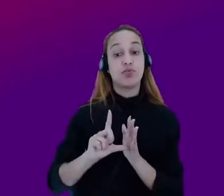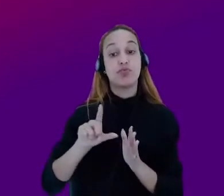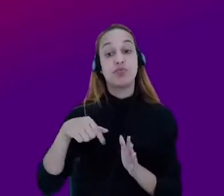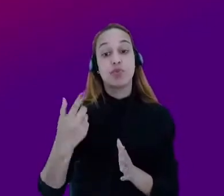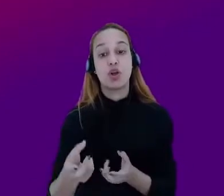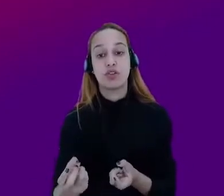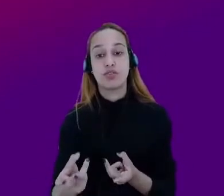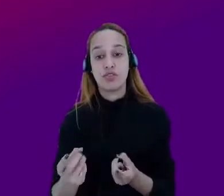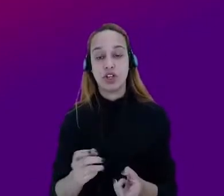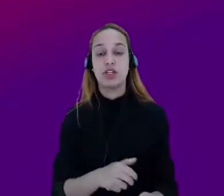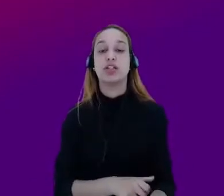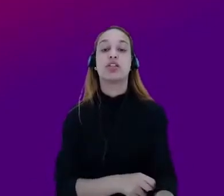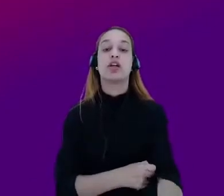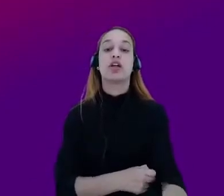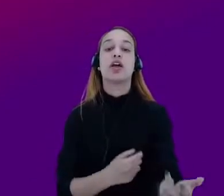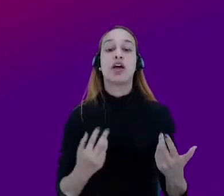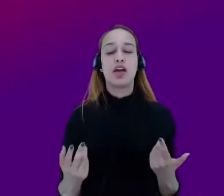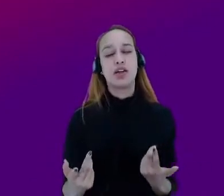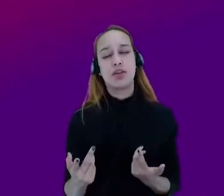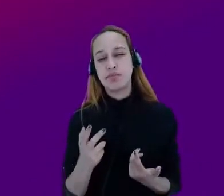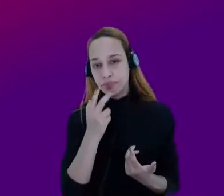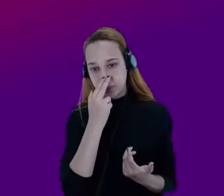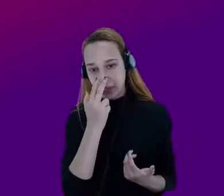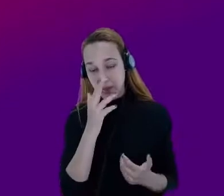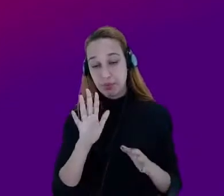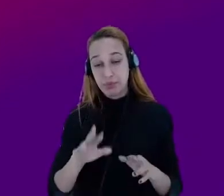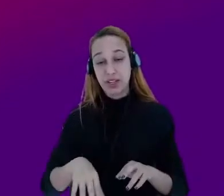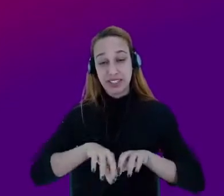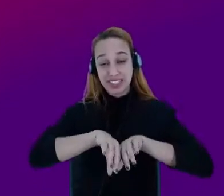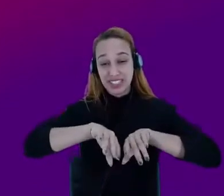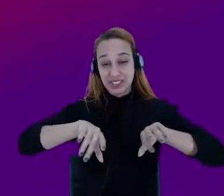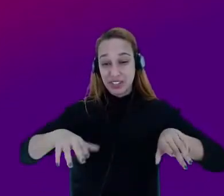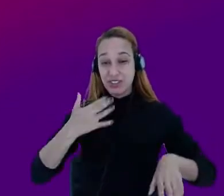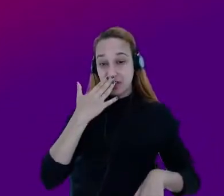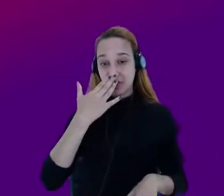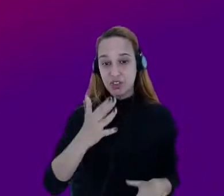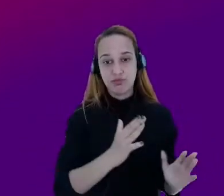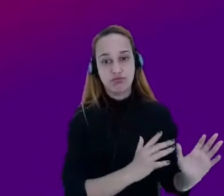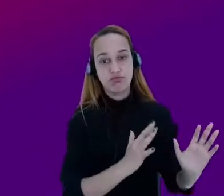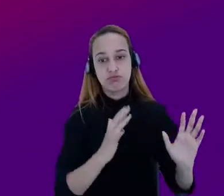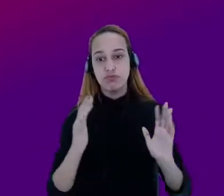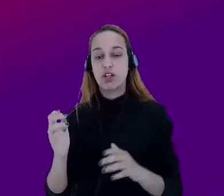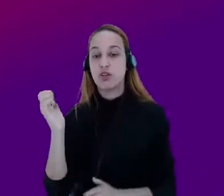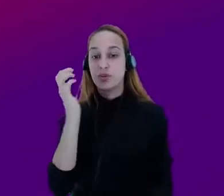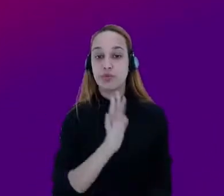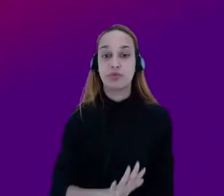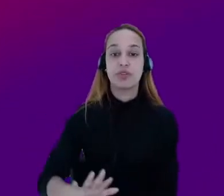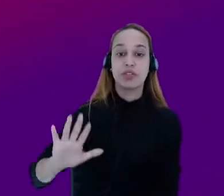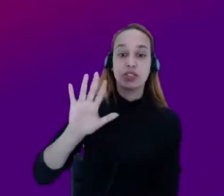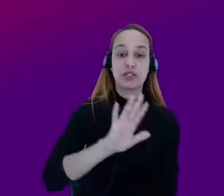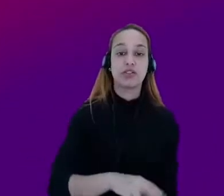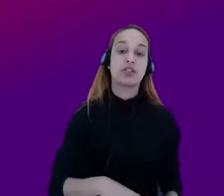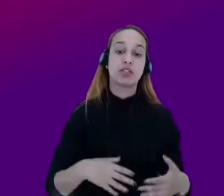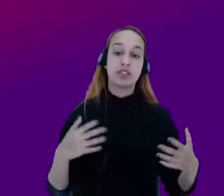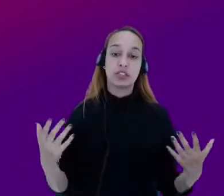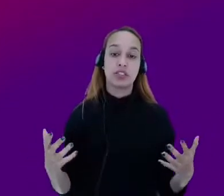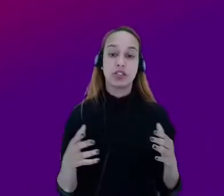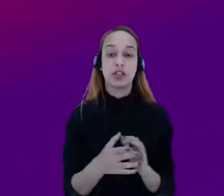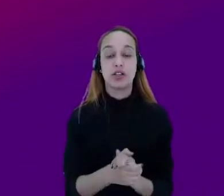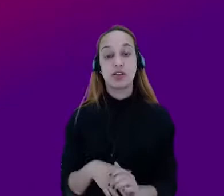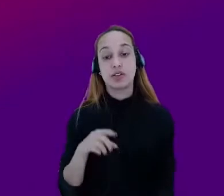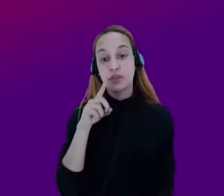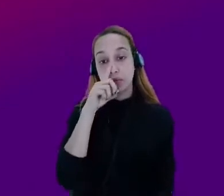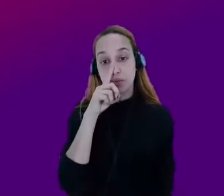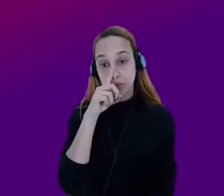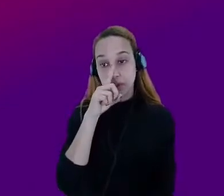existem diversos tipos de operação de seguradoras no Brasil. Então, e o risco também não